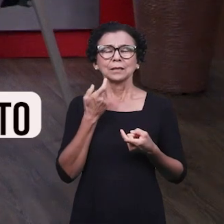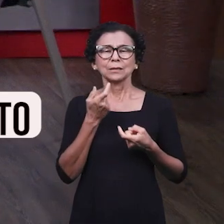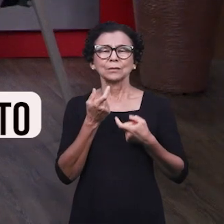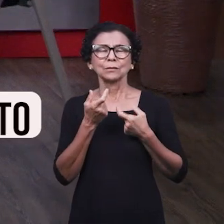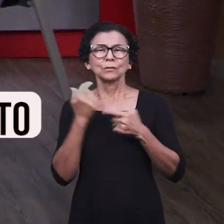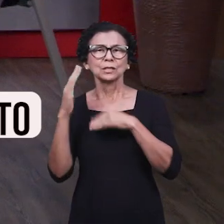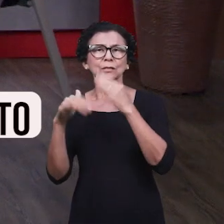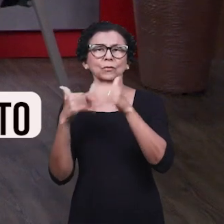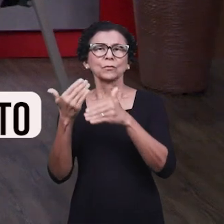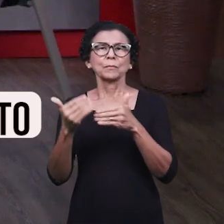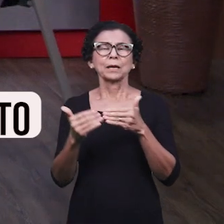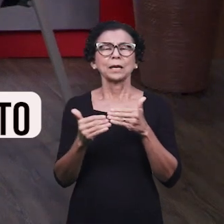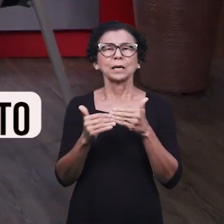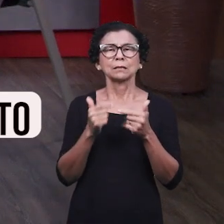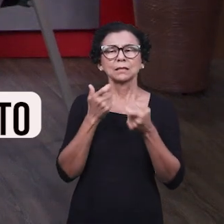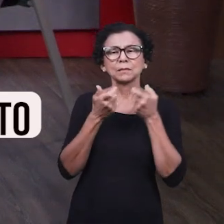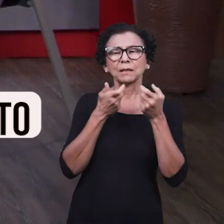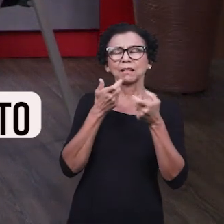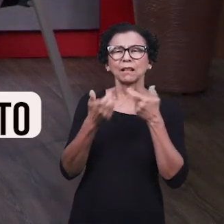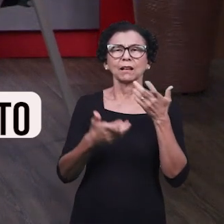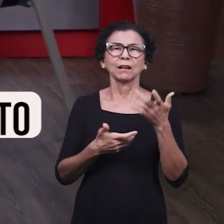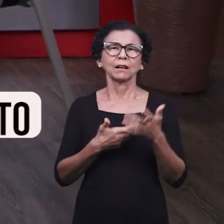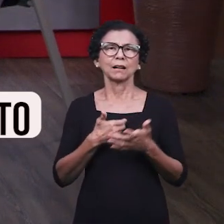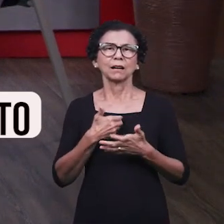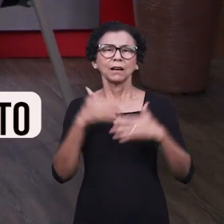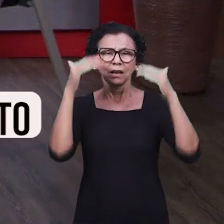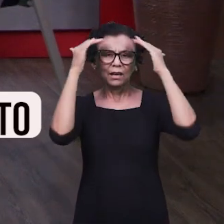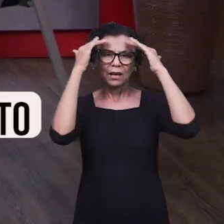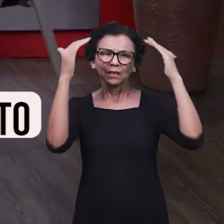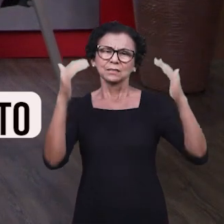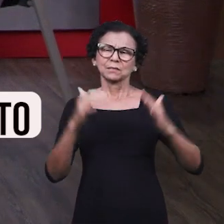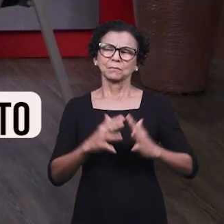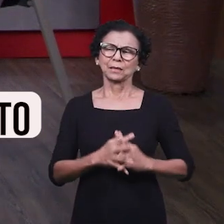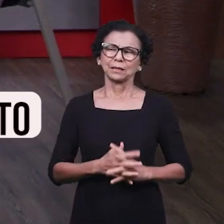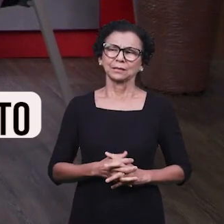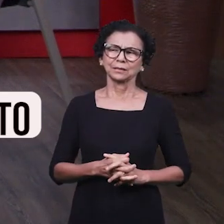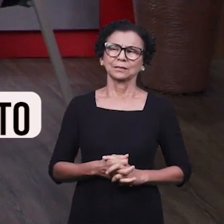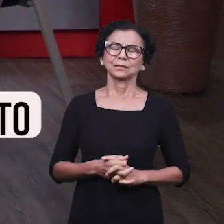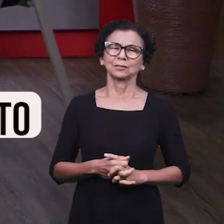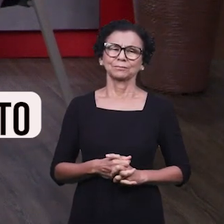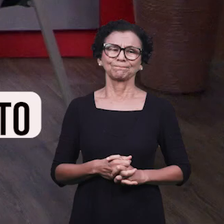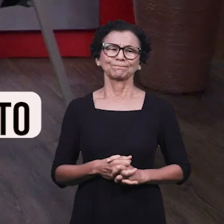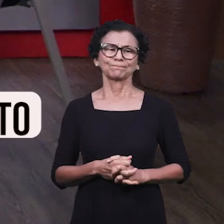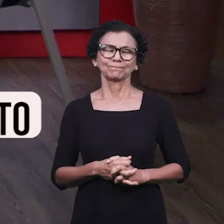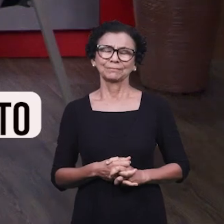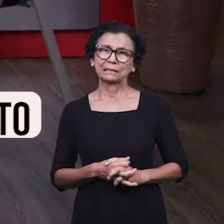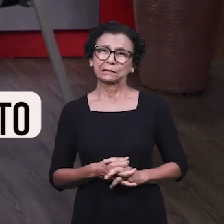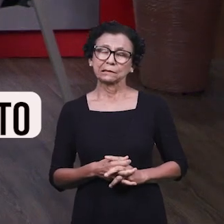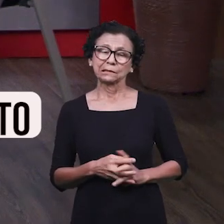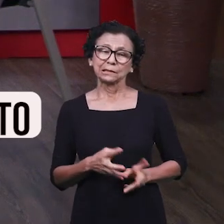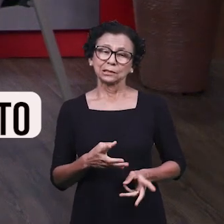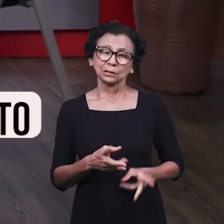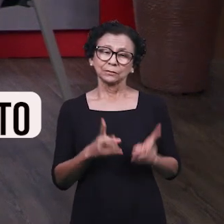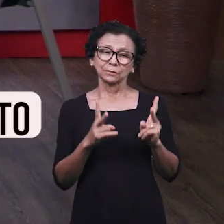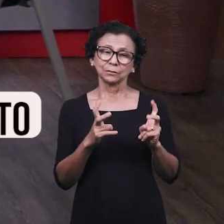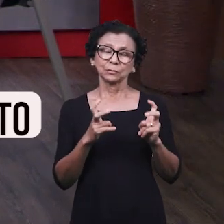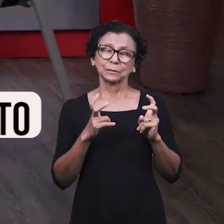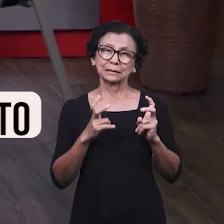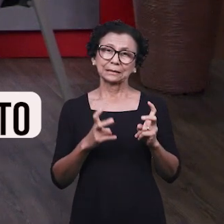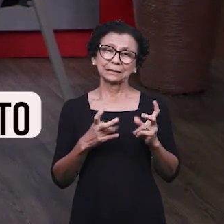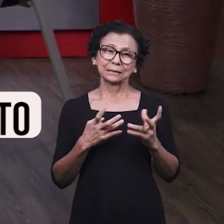o respeito, uma desestrutura, o aluno ele é mais volúvel,